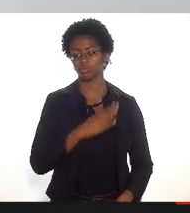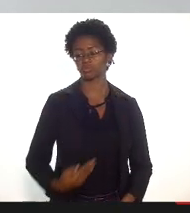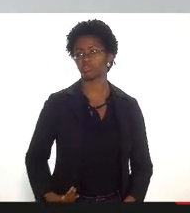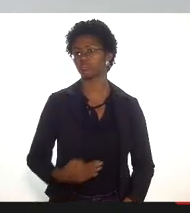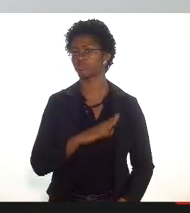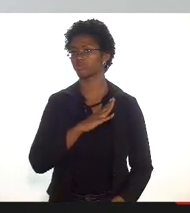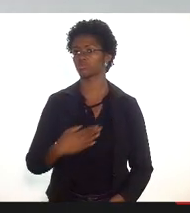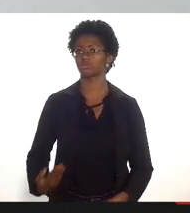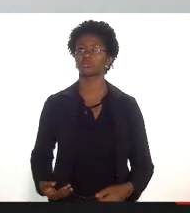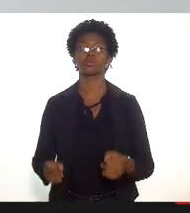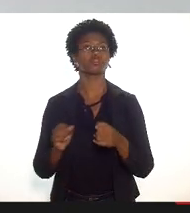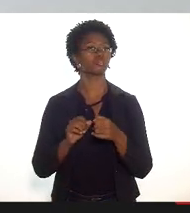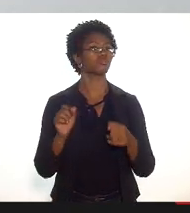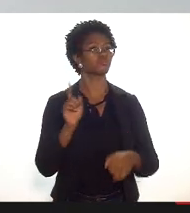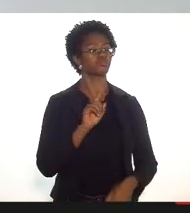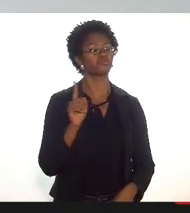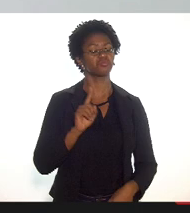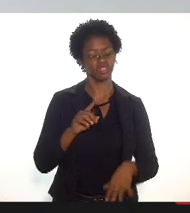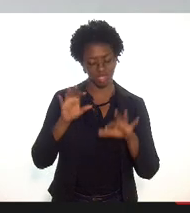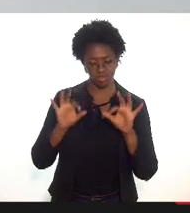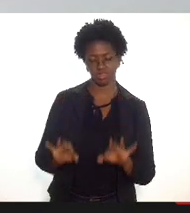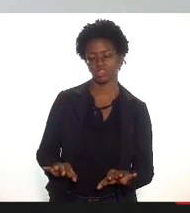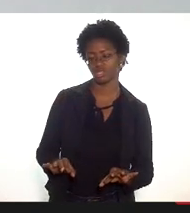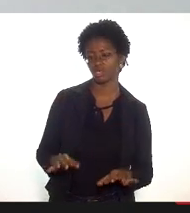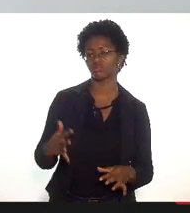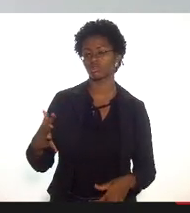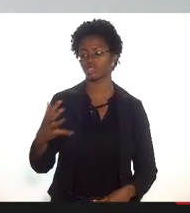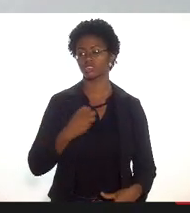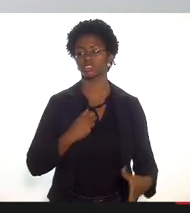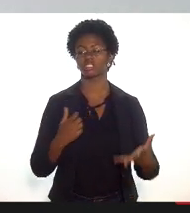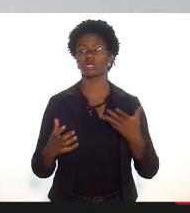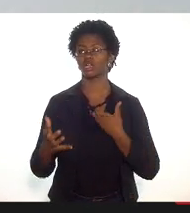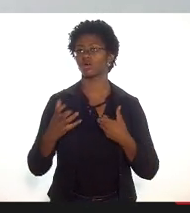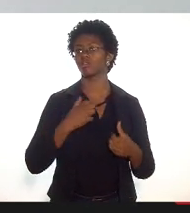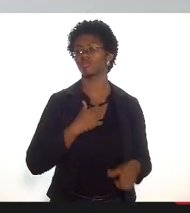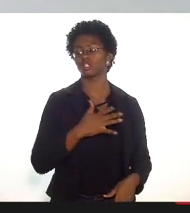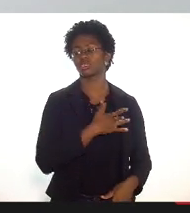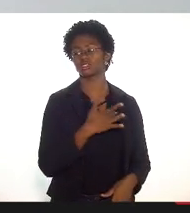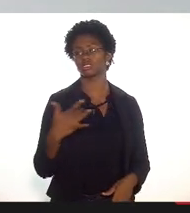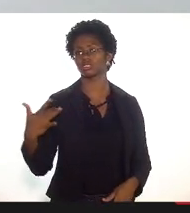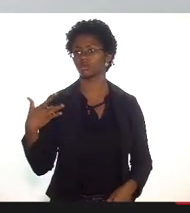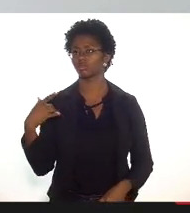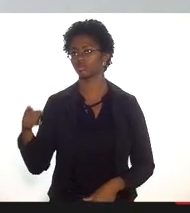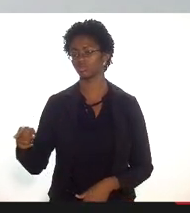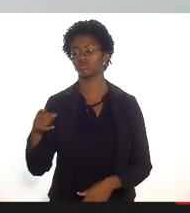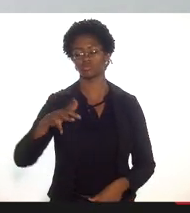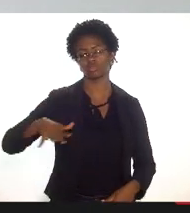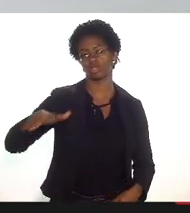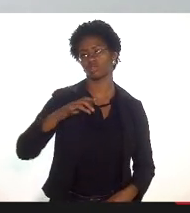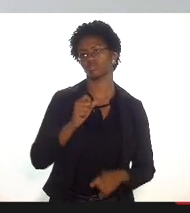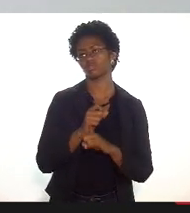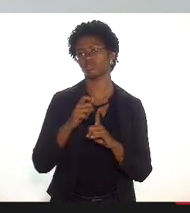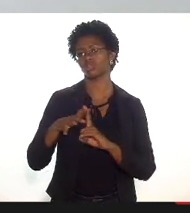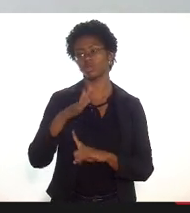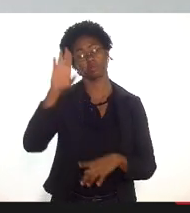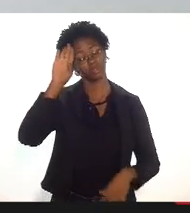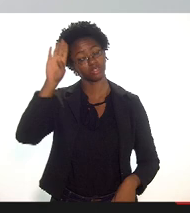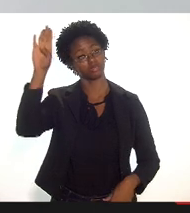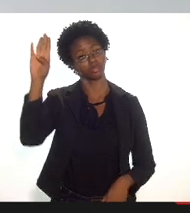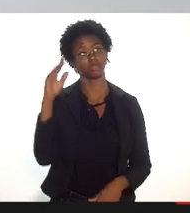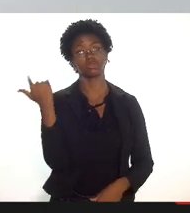não fizeram esse dever de casa de salvaguardar a saúde enquanto bem-estar psicossocial, principalmente